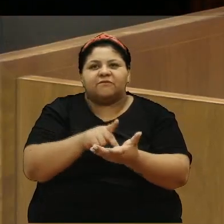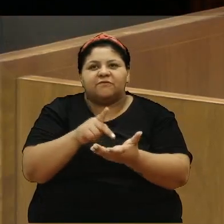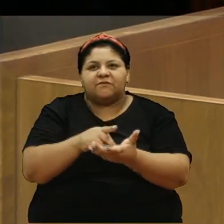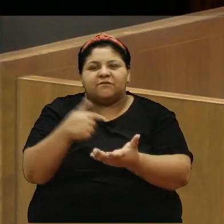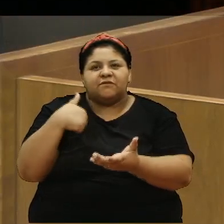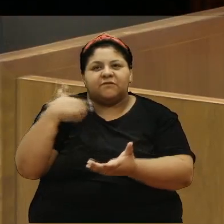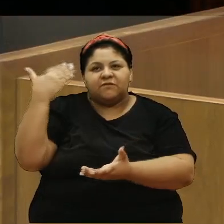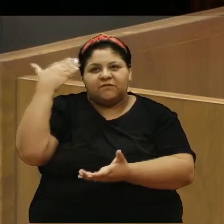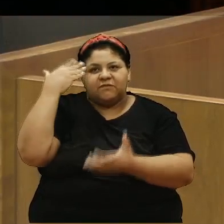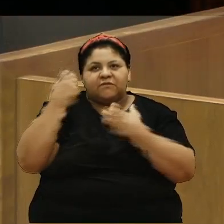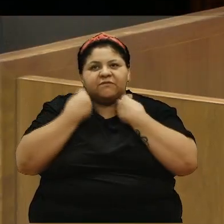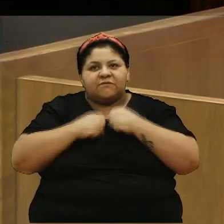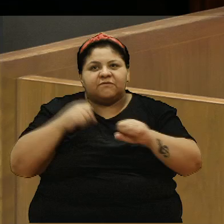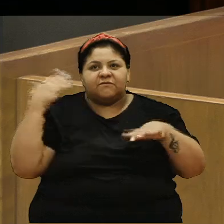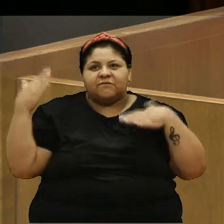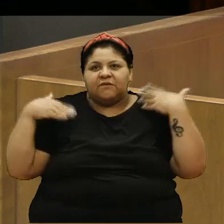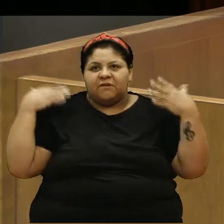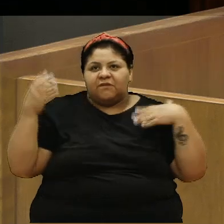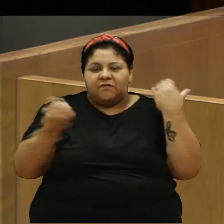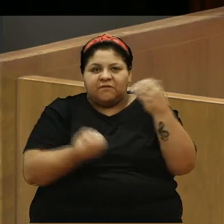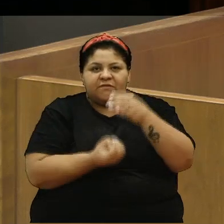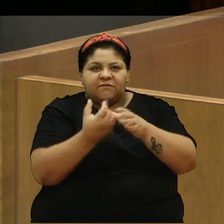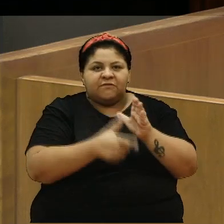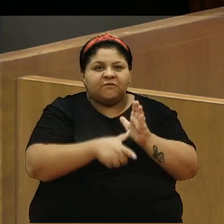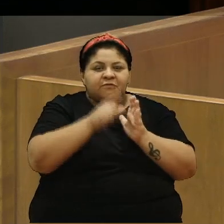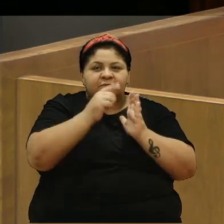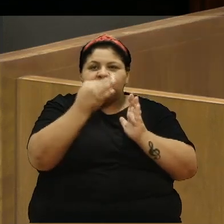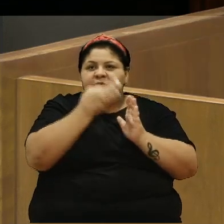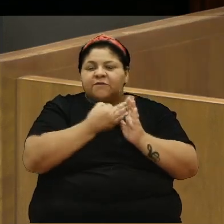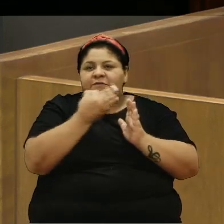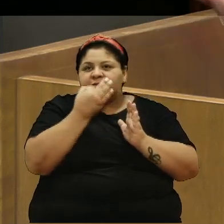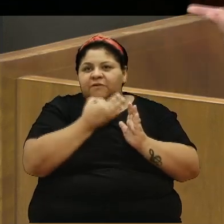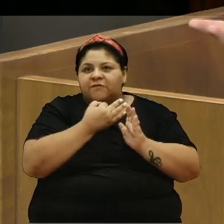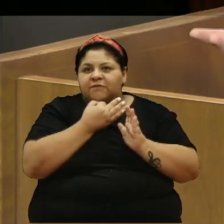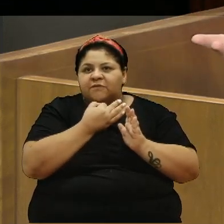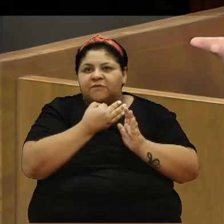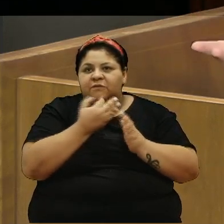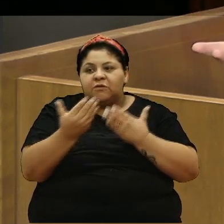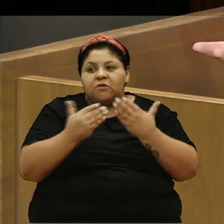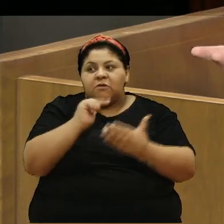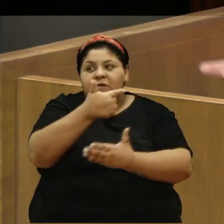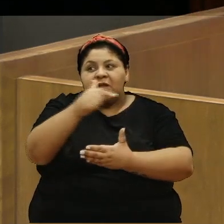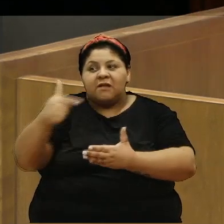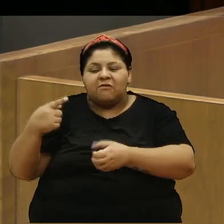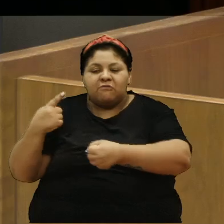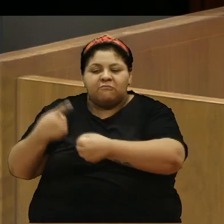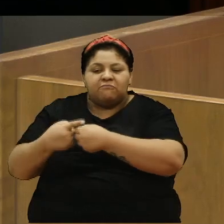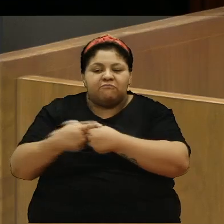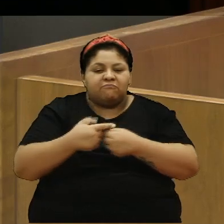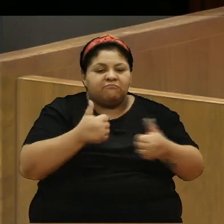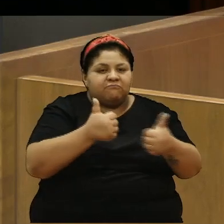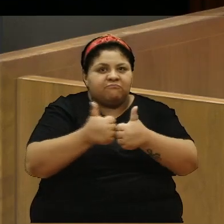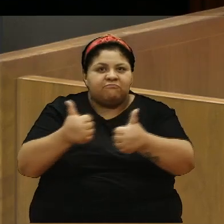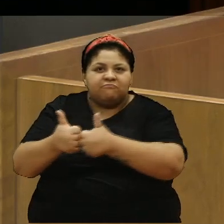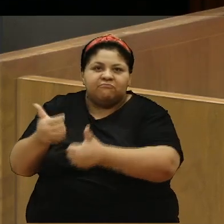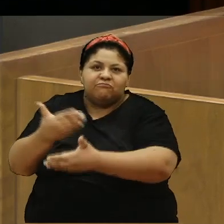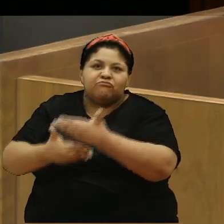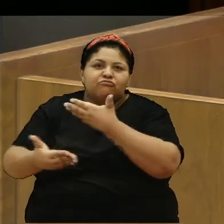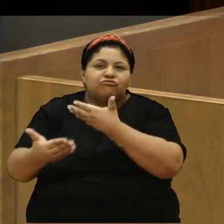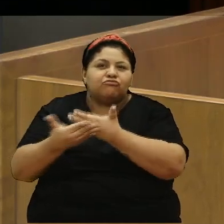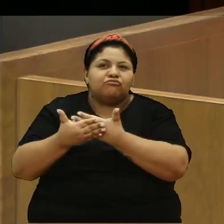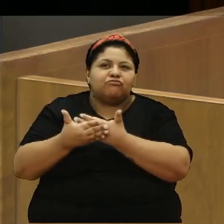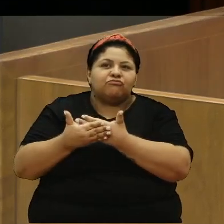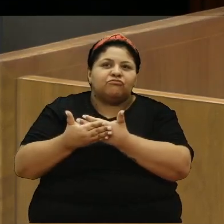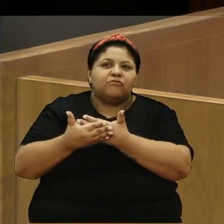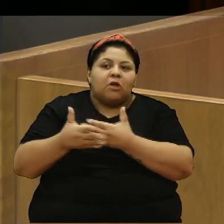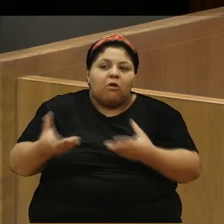que eu sei, a Secretaria de Turismo foi criada antes em Caxias do Sul do que as outras cidades vizinhas. Então, tinha tudo para ser